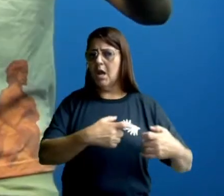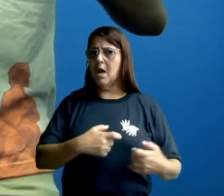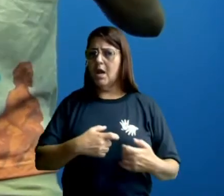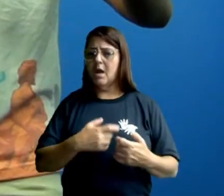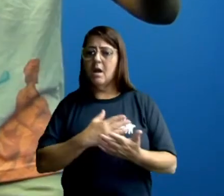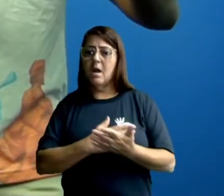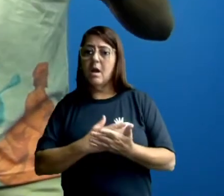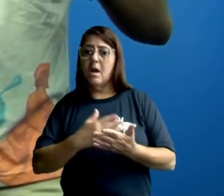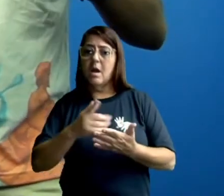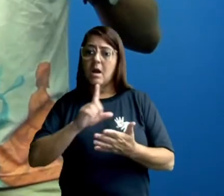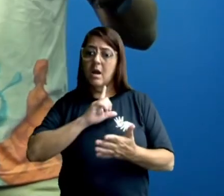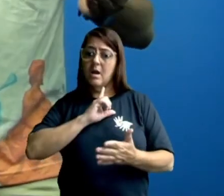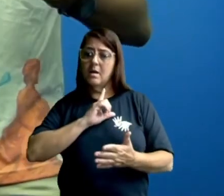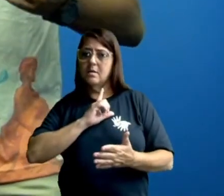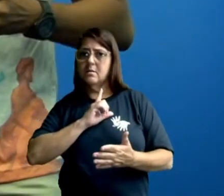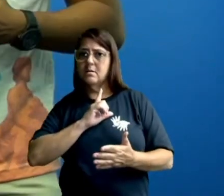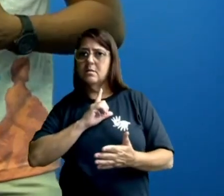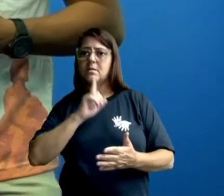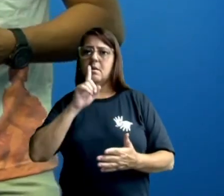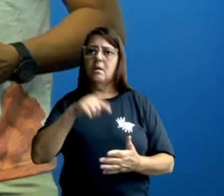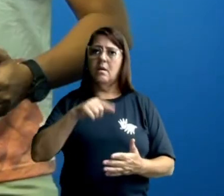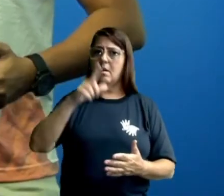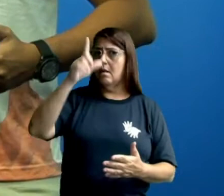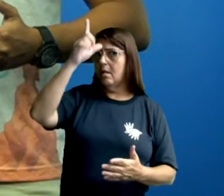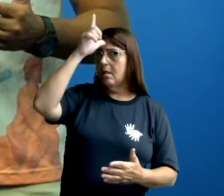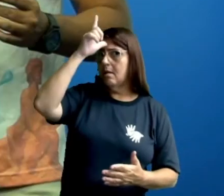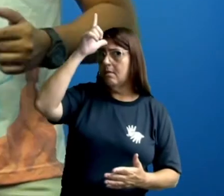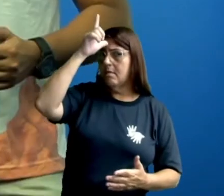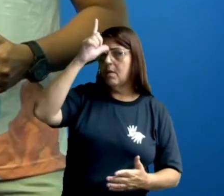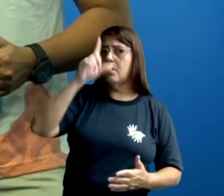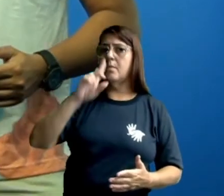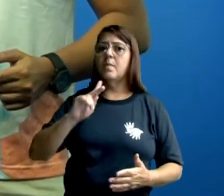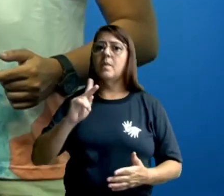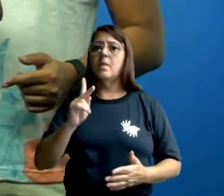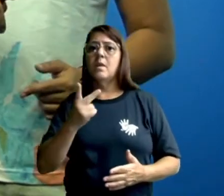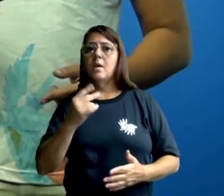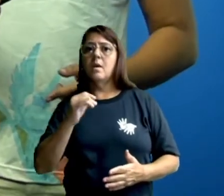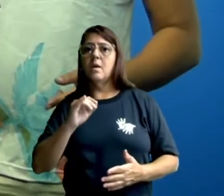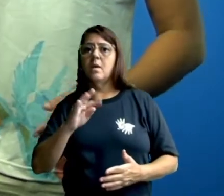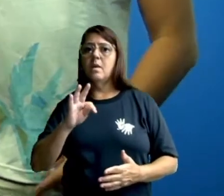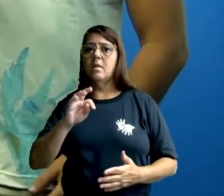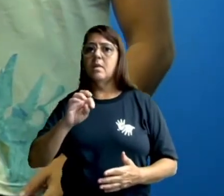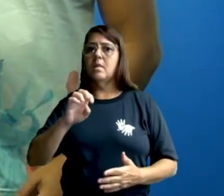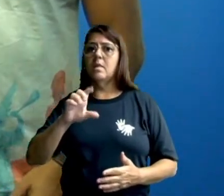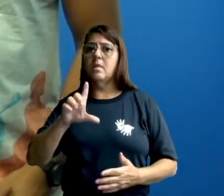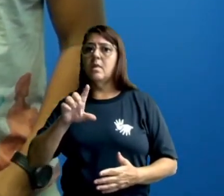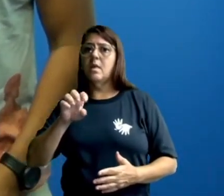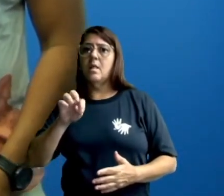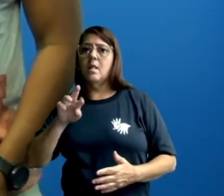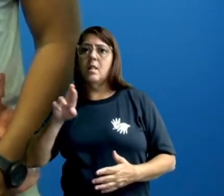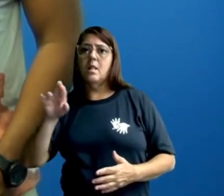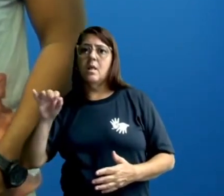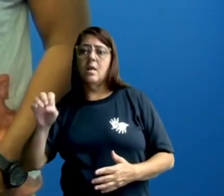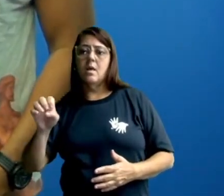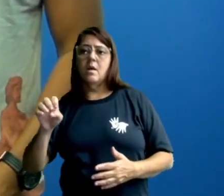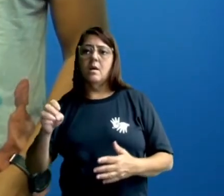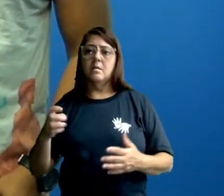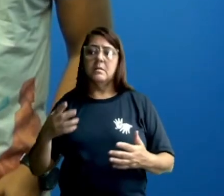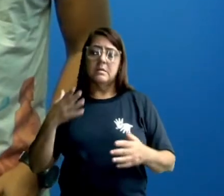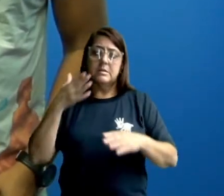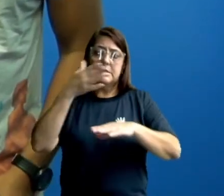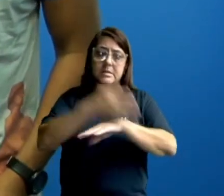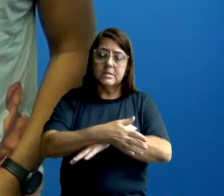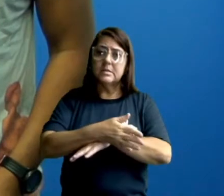havia parte do território dela era alemão. Então Hitler ainda se vê no direito de invadir a Polônia